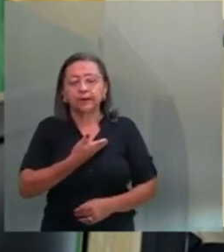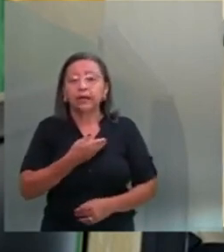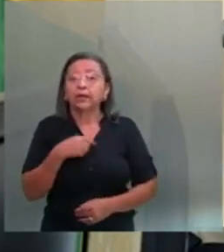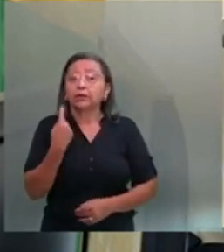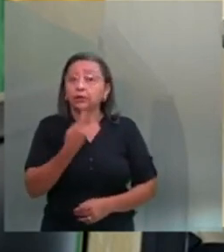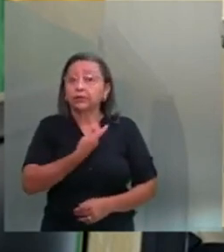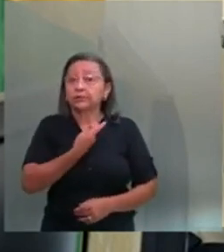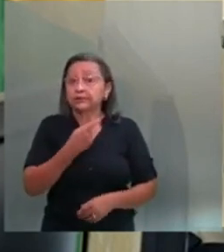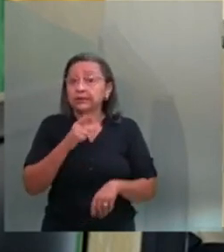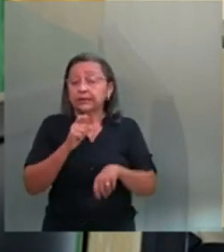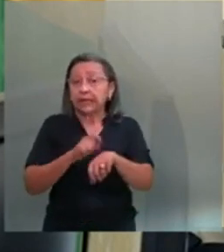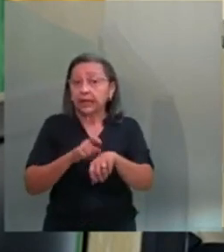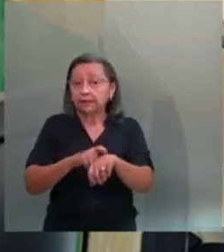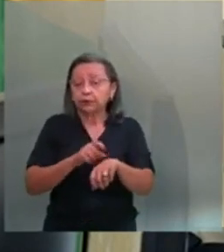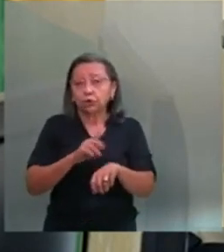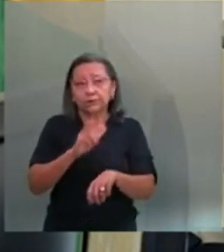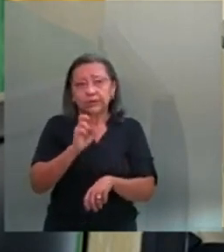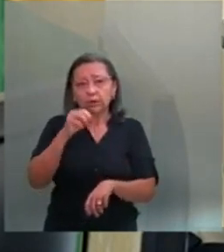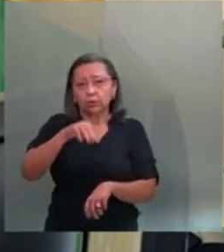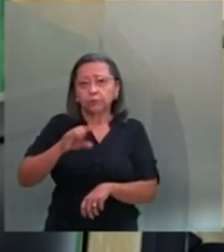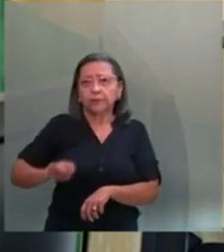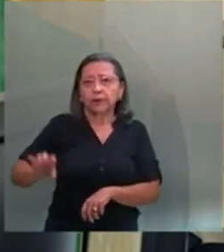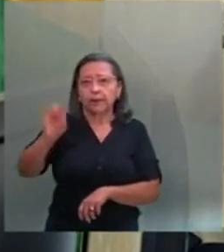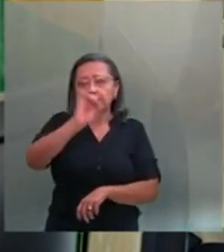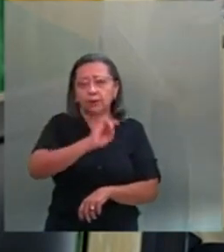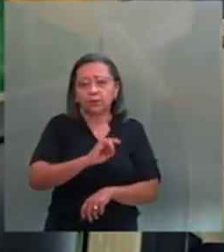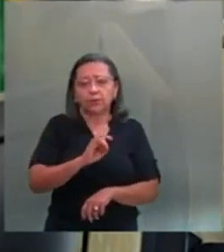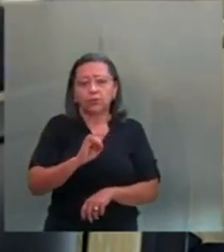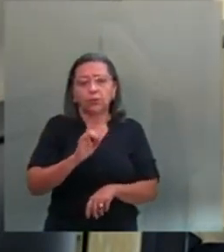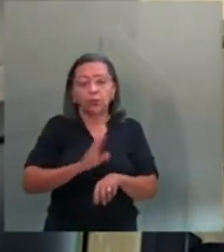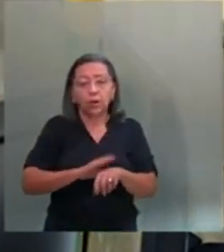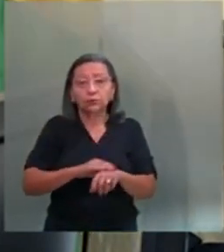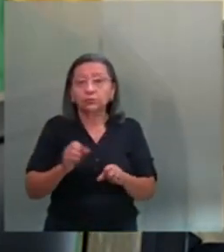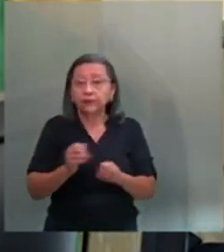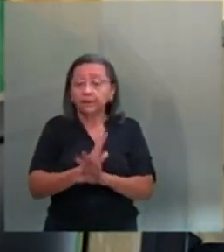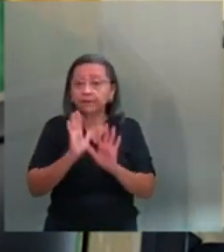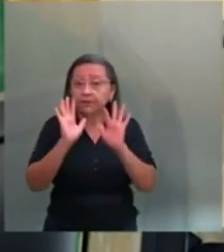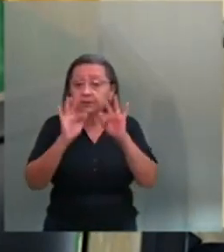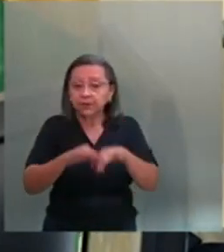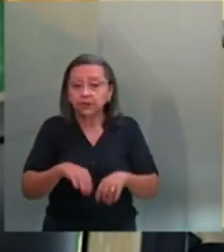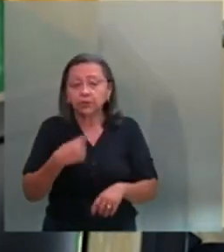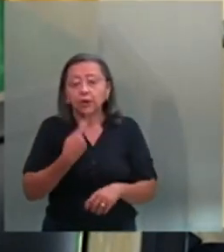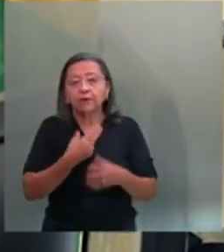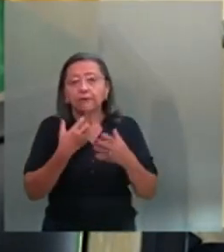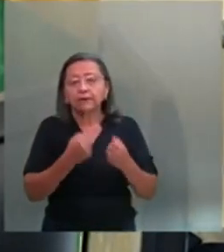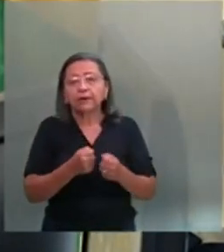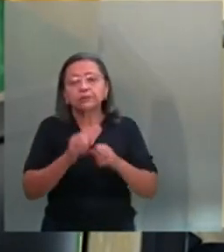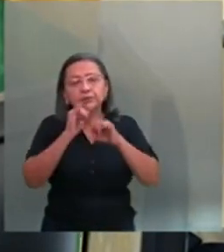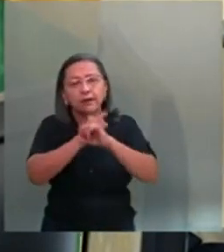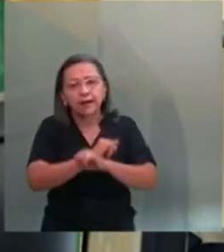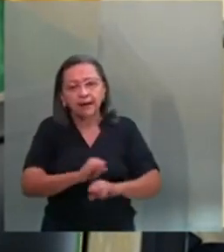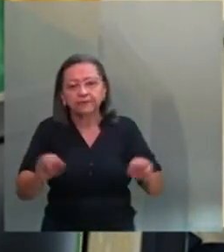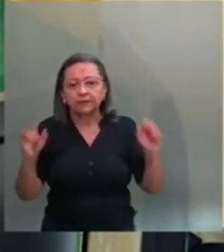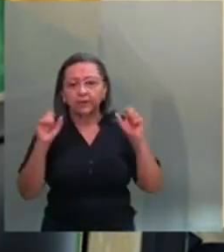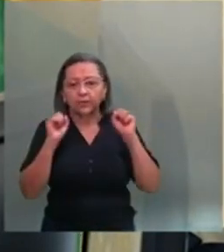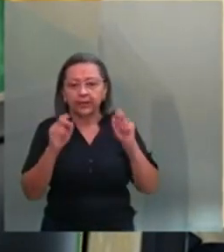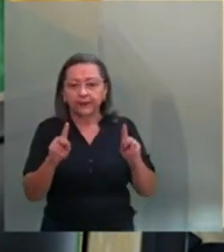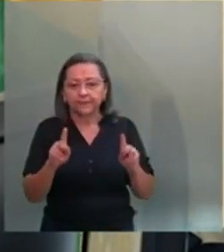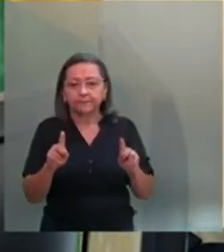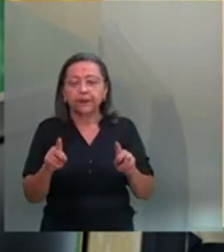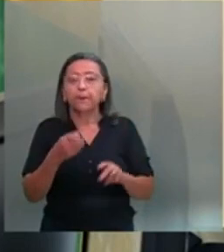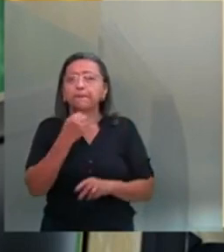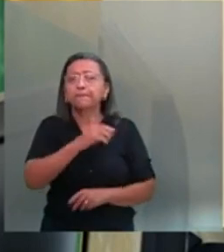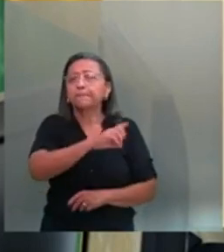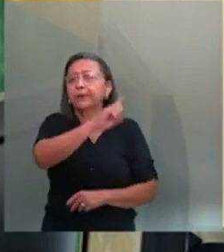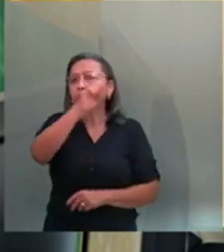de 5 minutos. E assim que estivermos finalizando, nós vamos dar um pequeno aviso. Senhor Silvio Bulli, um bom